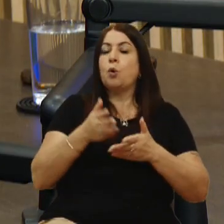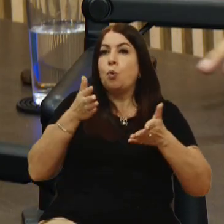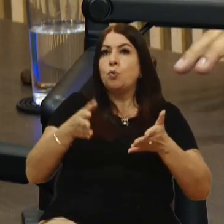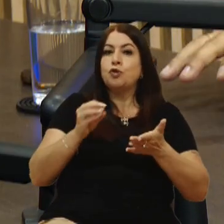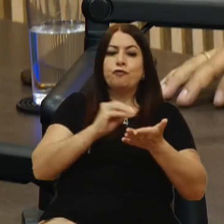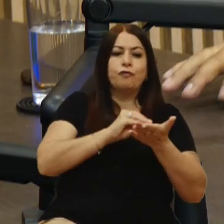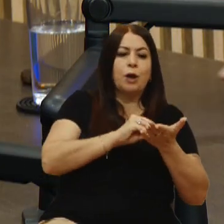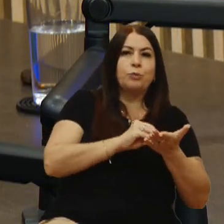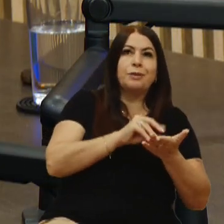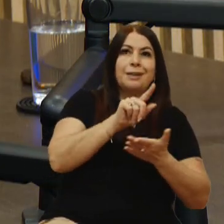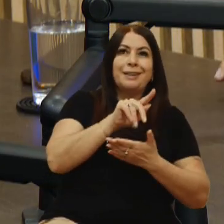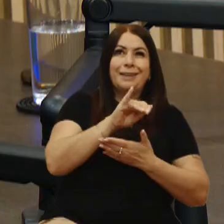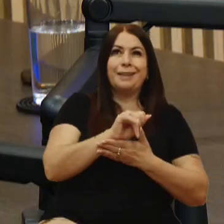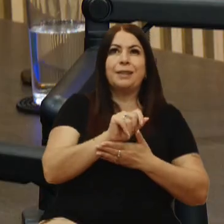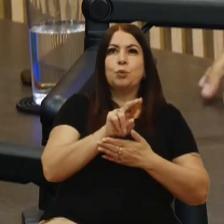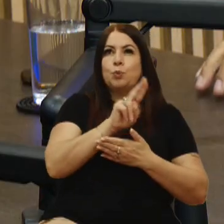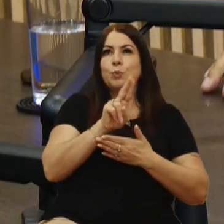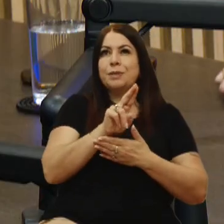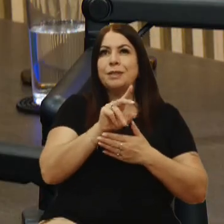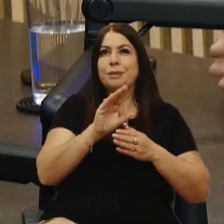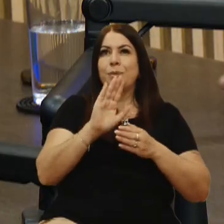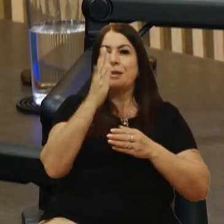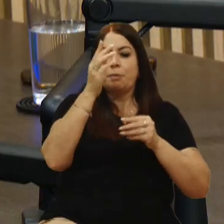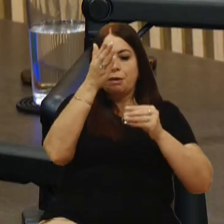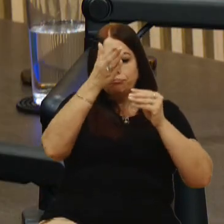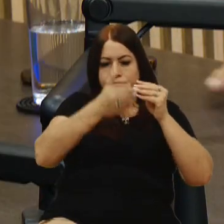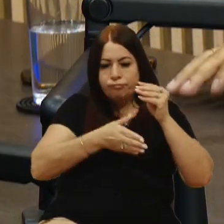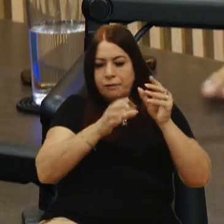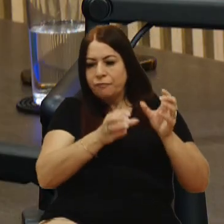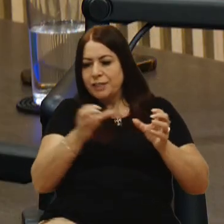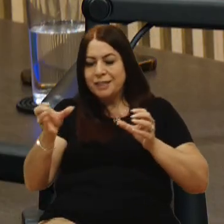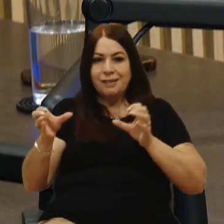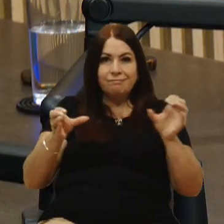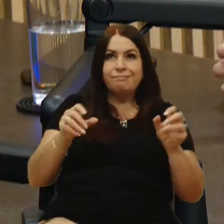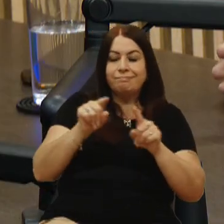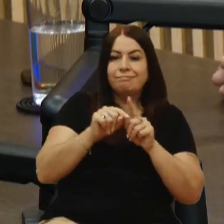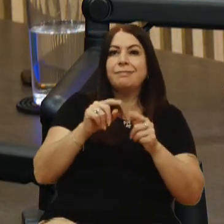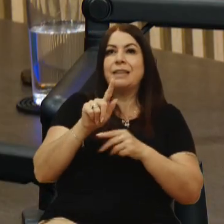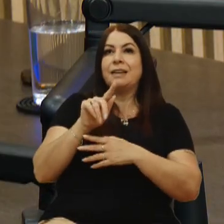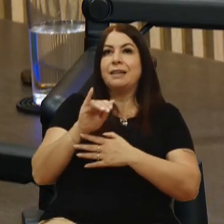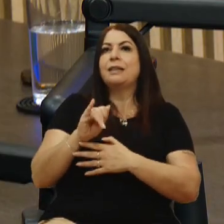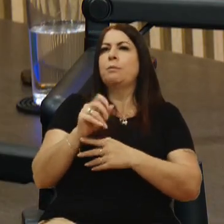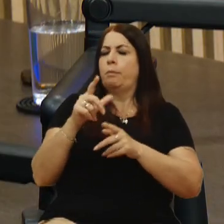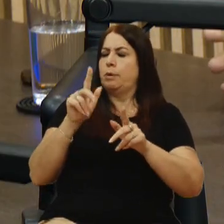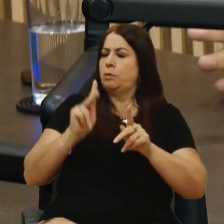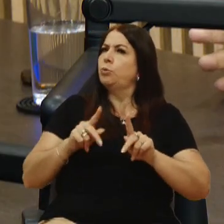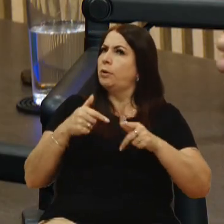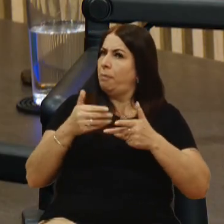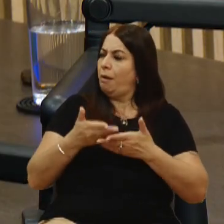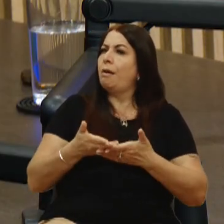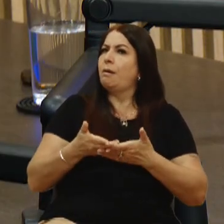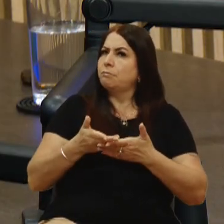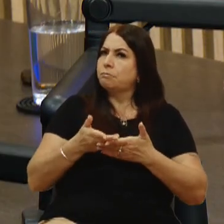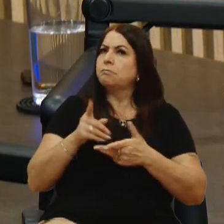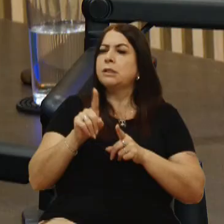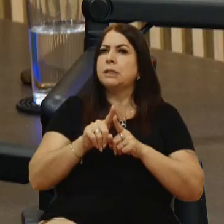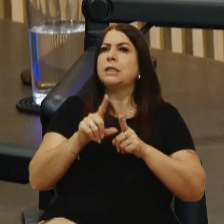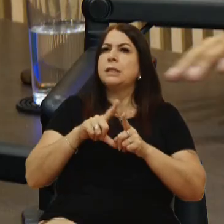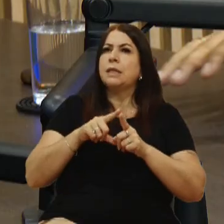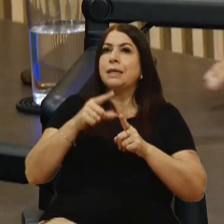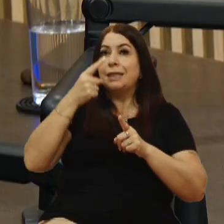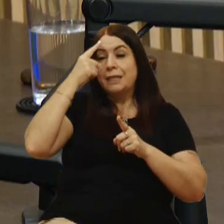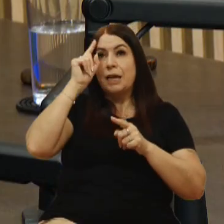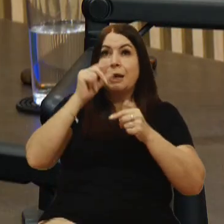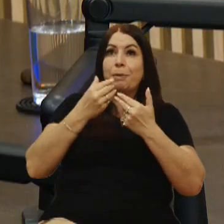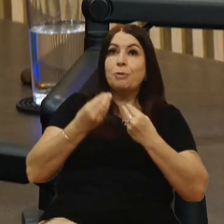falta guia, a gente pegava, usava uma tábua de 30, cortava no meio para fazer as guias, então, o pessoal muito trabalhador, e a gente tem que ter iniciativa para